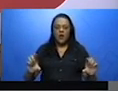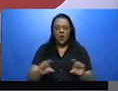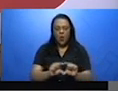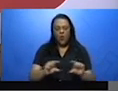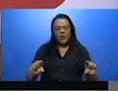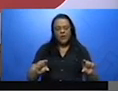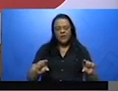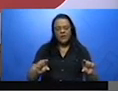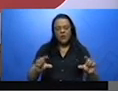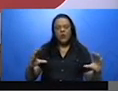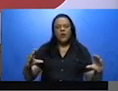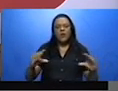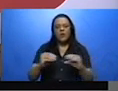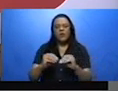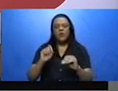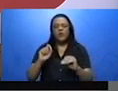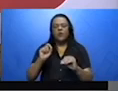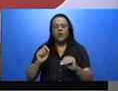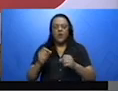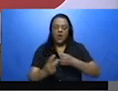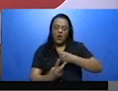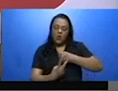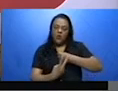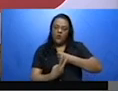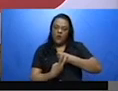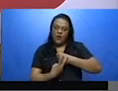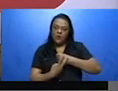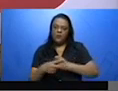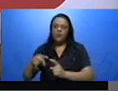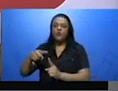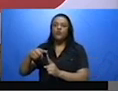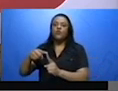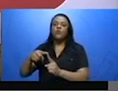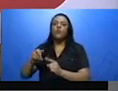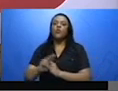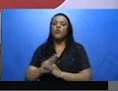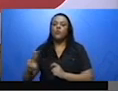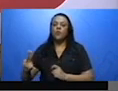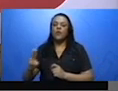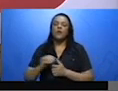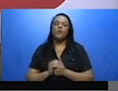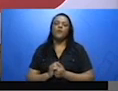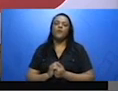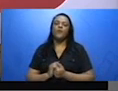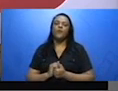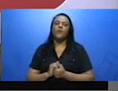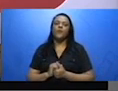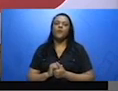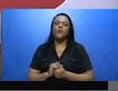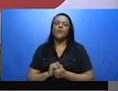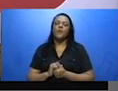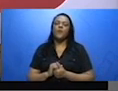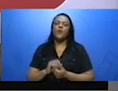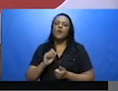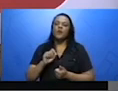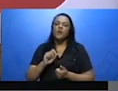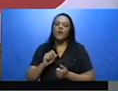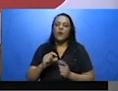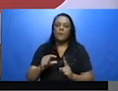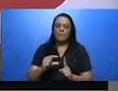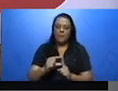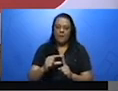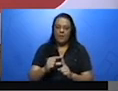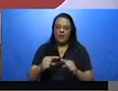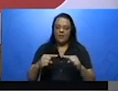verbo numa das formas nominais. Aí sai todas as conjunções devidas